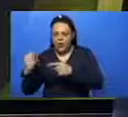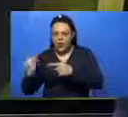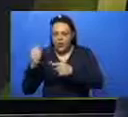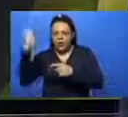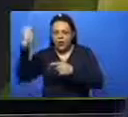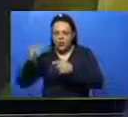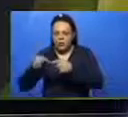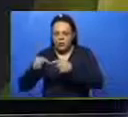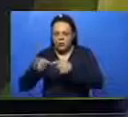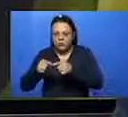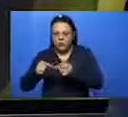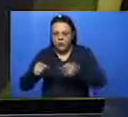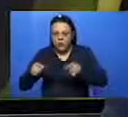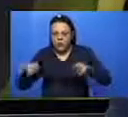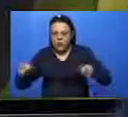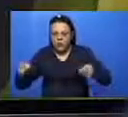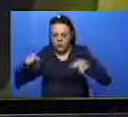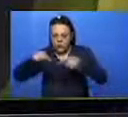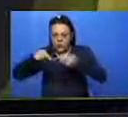Ele sempre vai ser